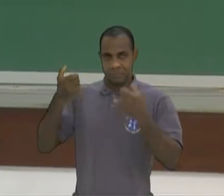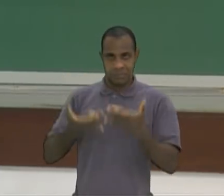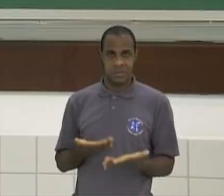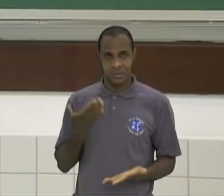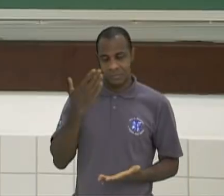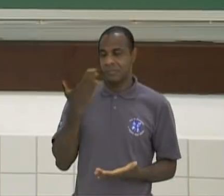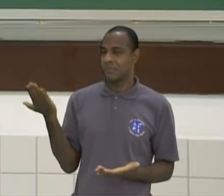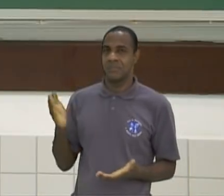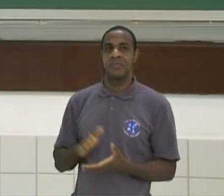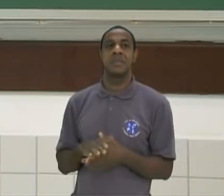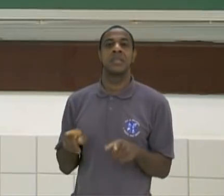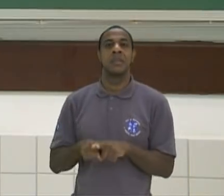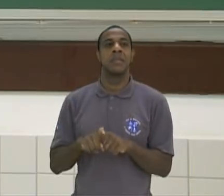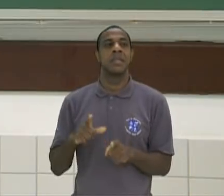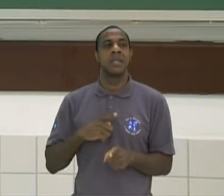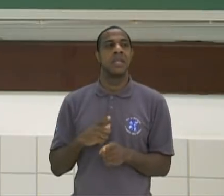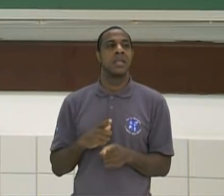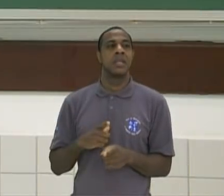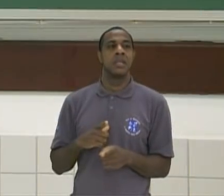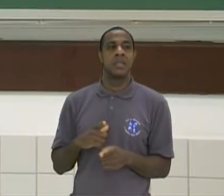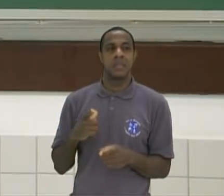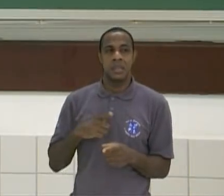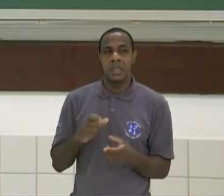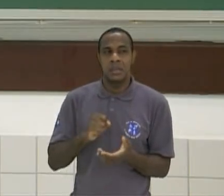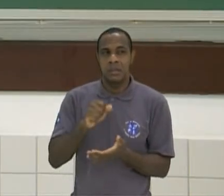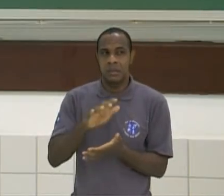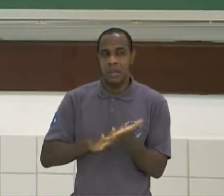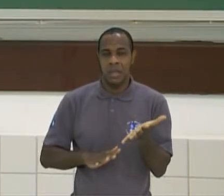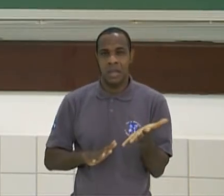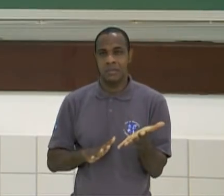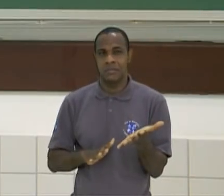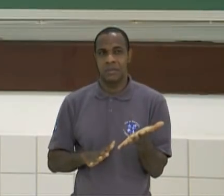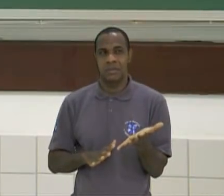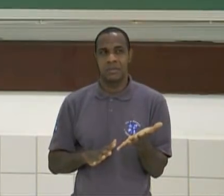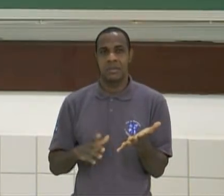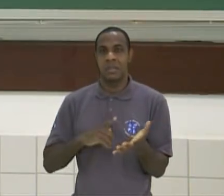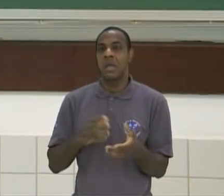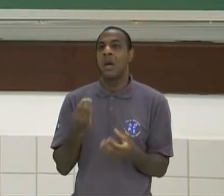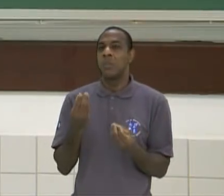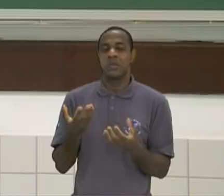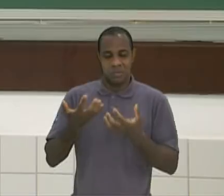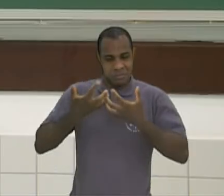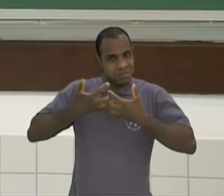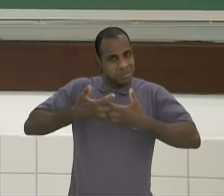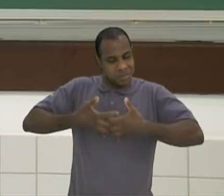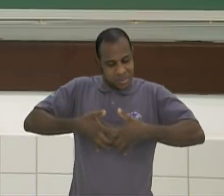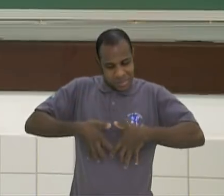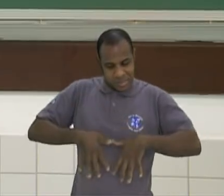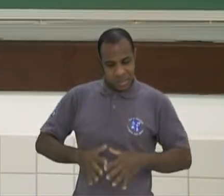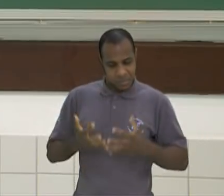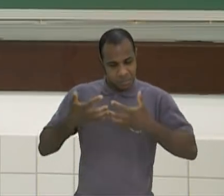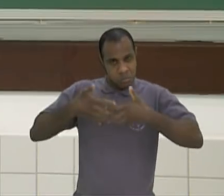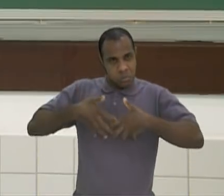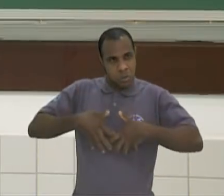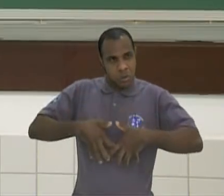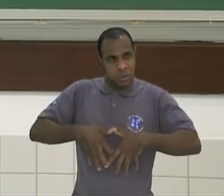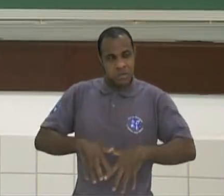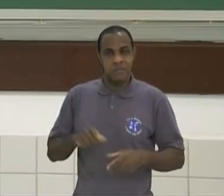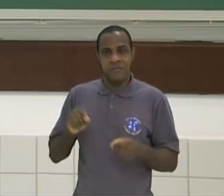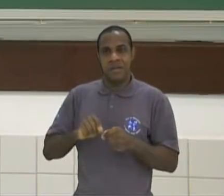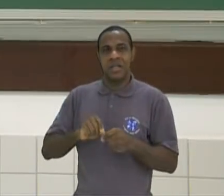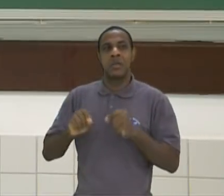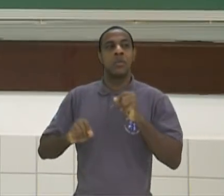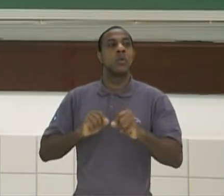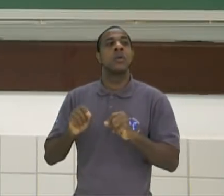ideia. Como vocês sabem, lá dentro dos músculos existem músculos antagonistas e para estar fazendo o movimento, né?